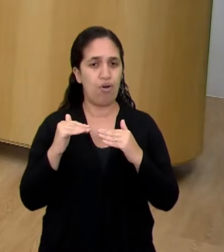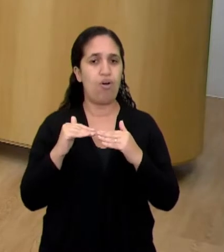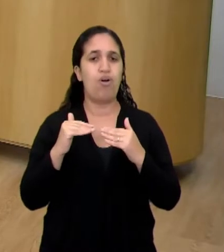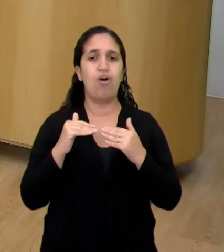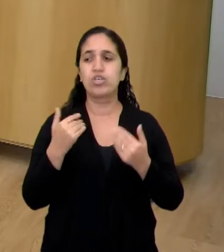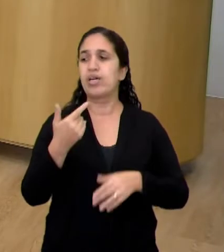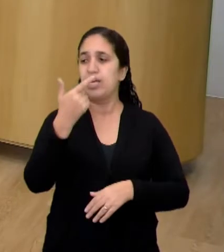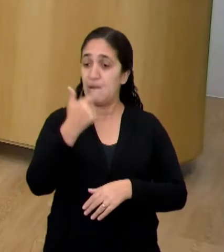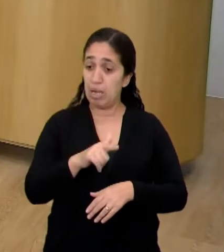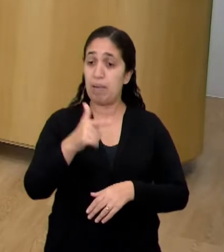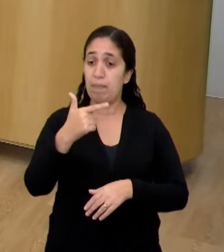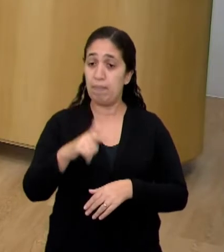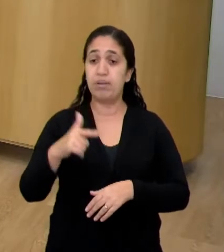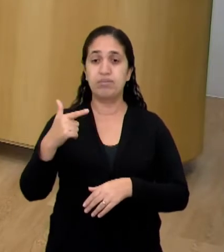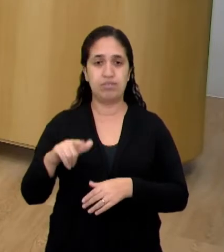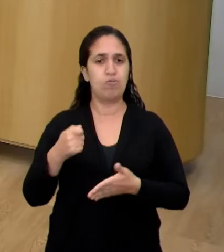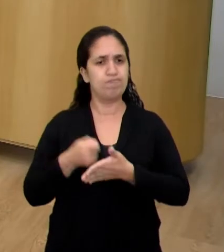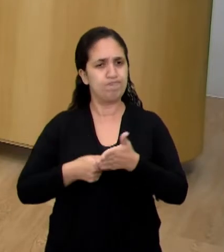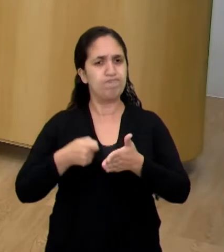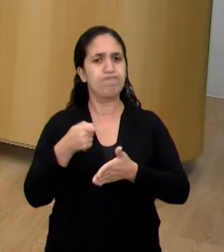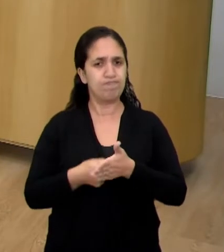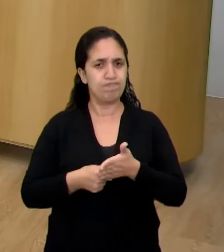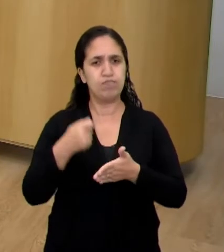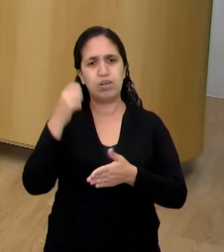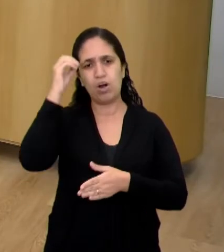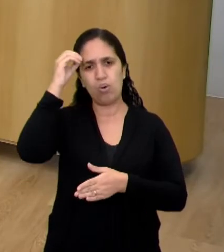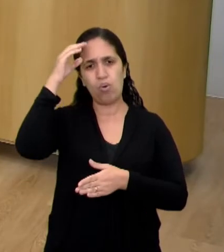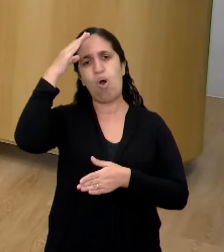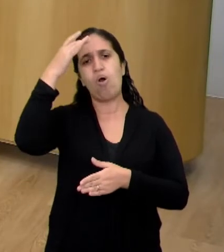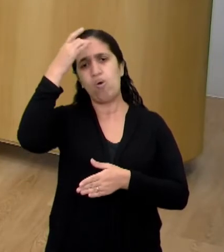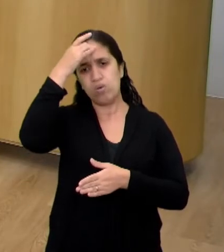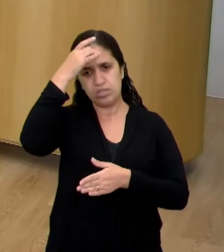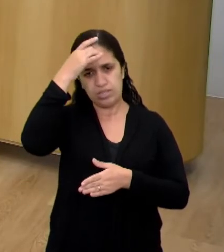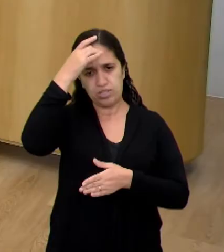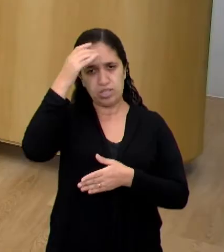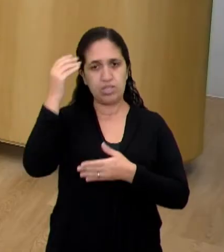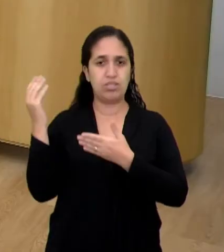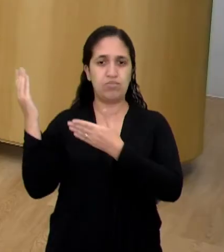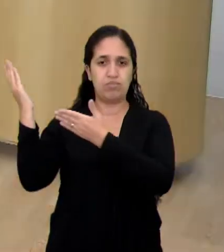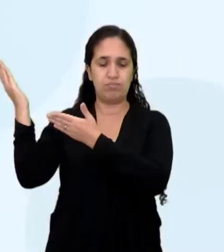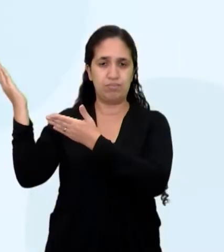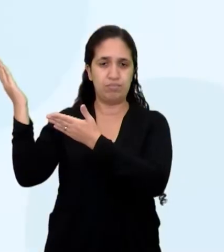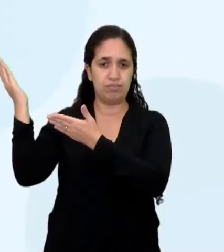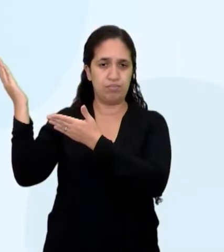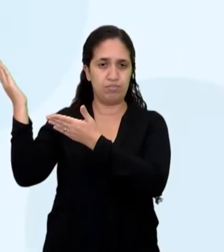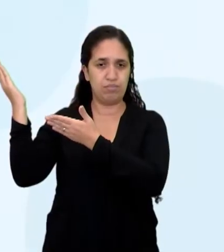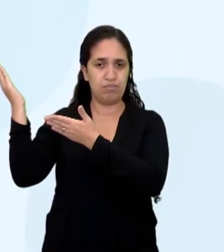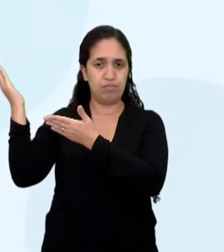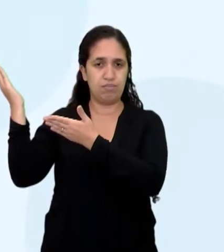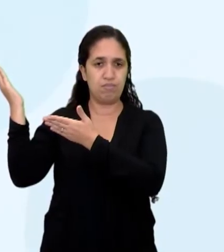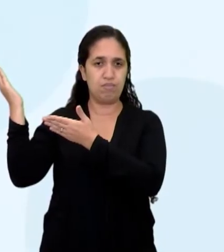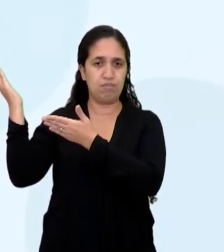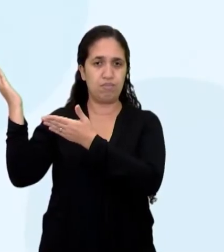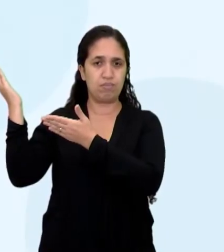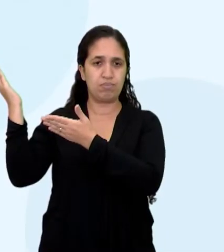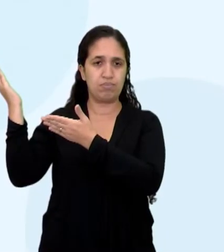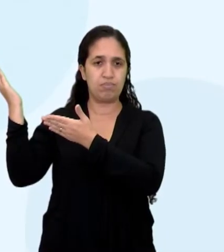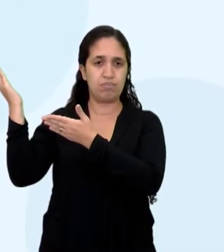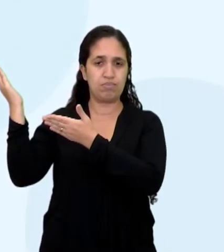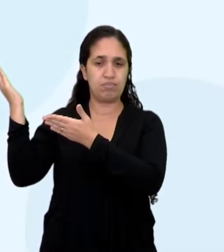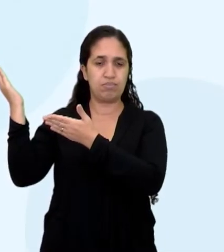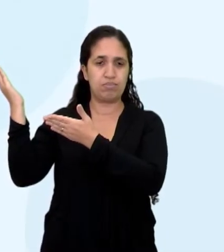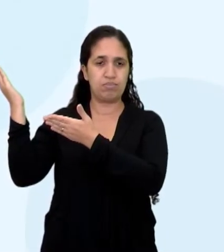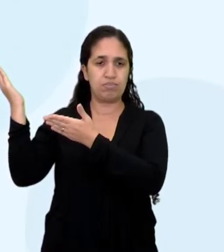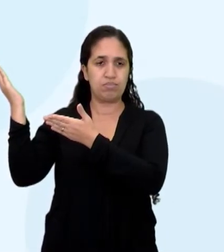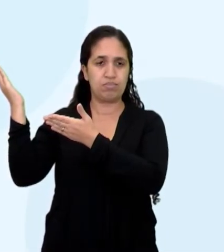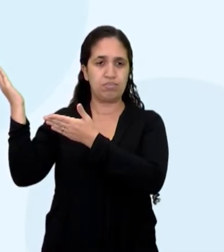a repetição e a luta, né? A conscientização. Aí na tela eu coloquei a importância da representatividade, só pra gente passar rapidinho, porque ó, meia hora e eu já tô